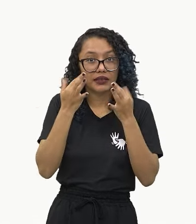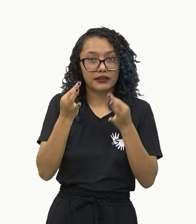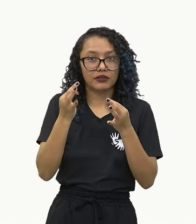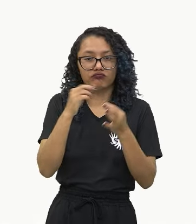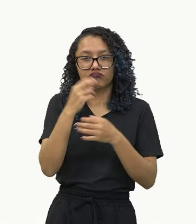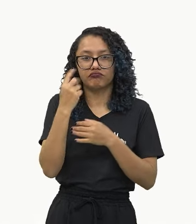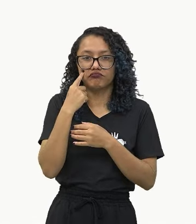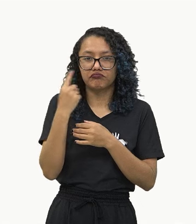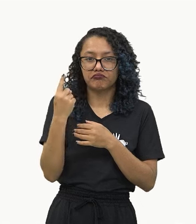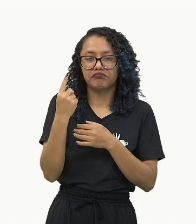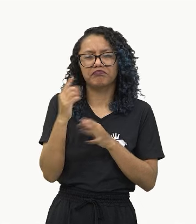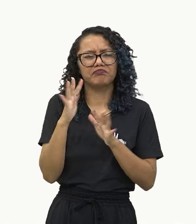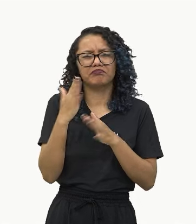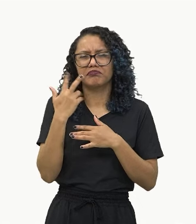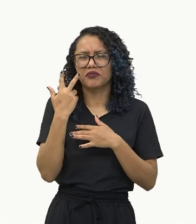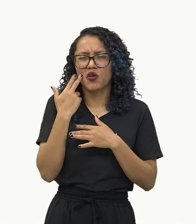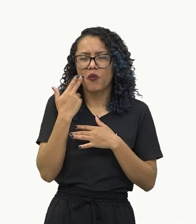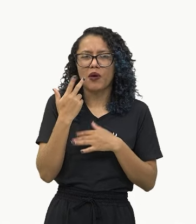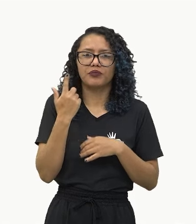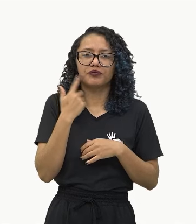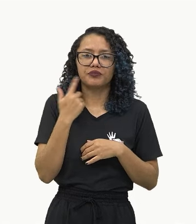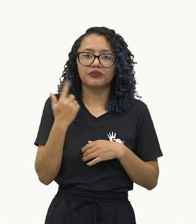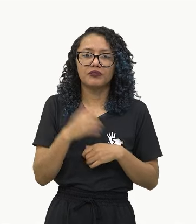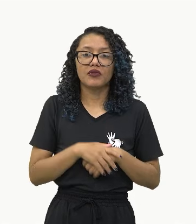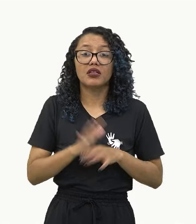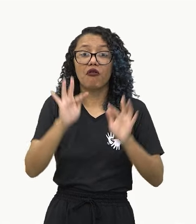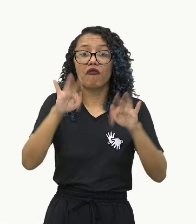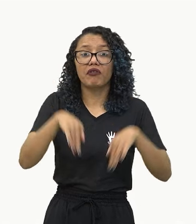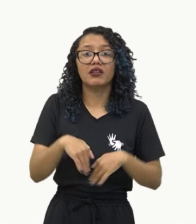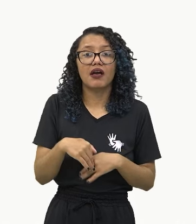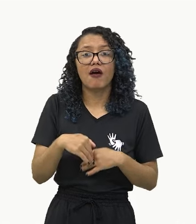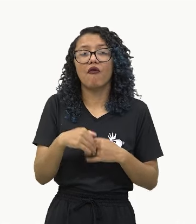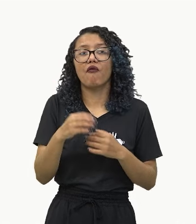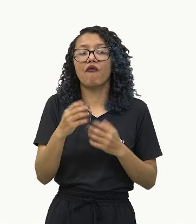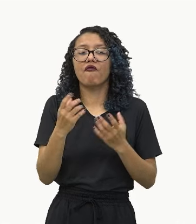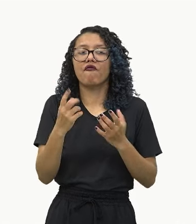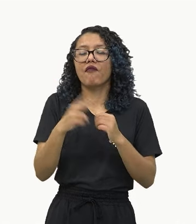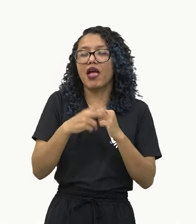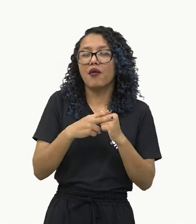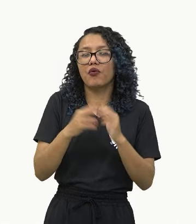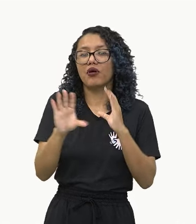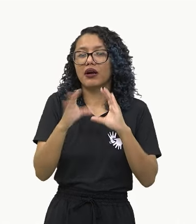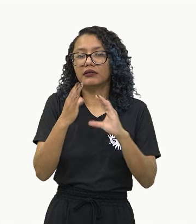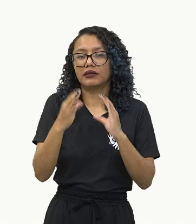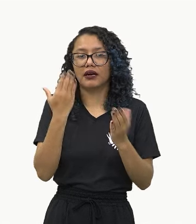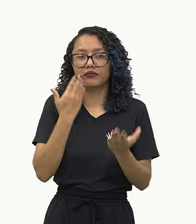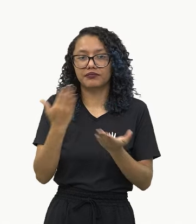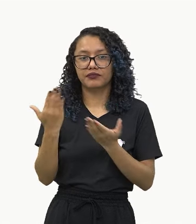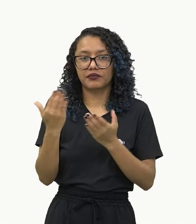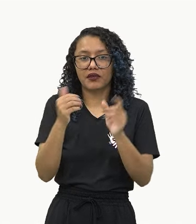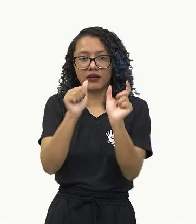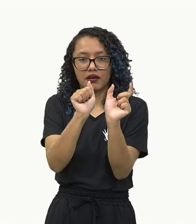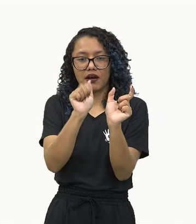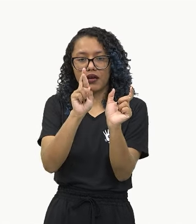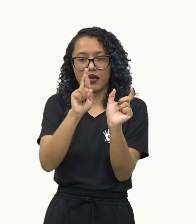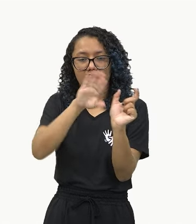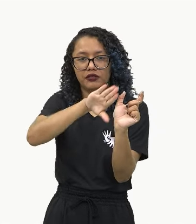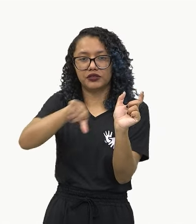terminados em AR, por exemplo, o verbo cantar, cantado. Verbos terminados